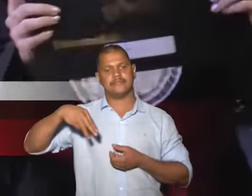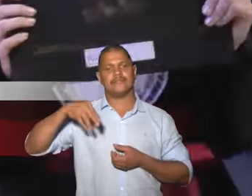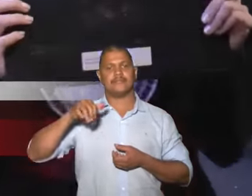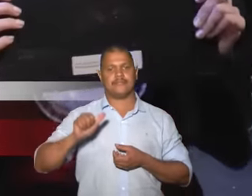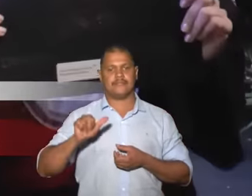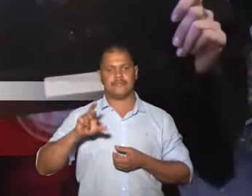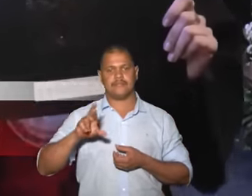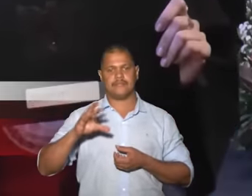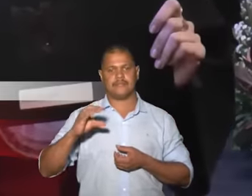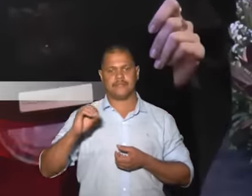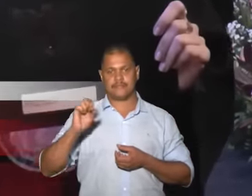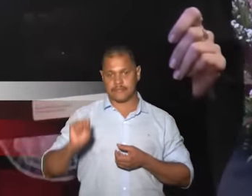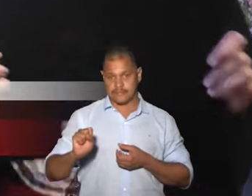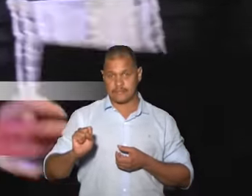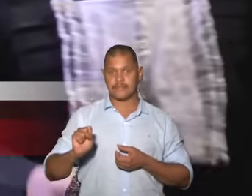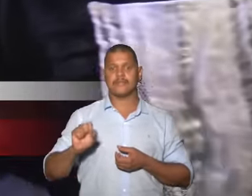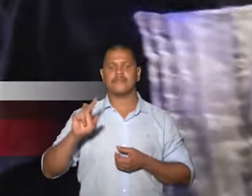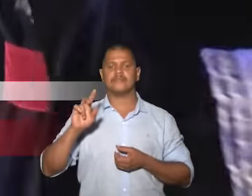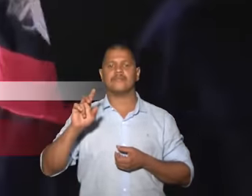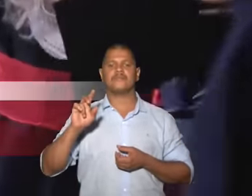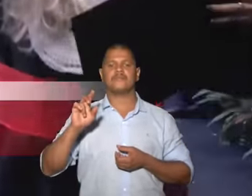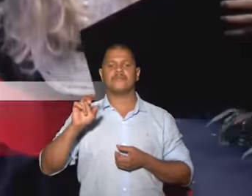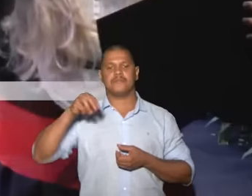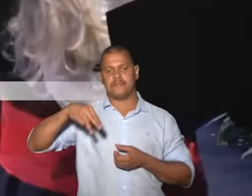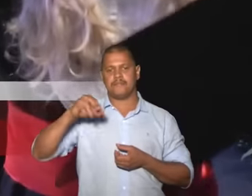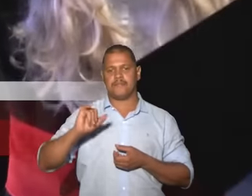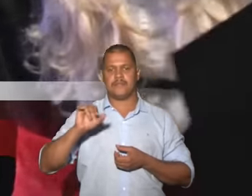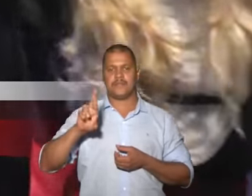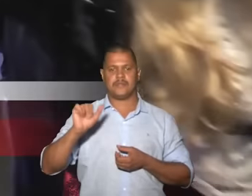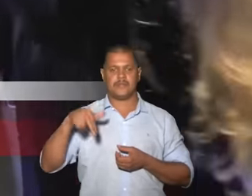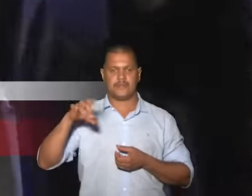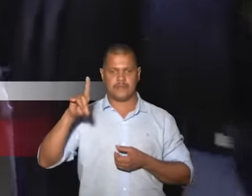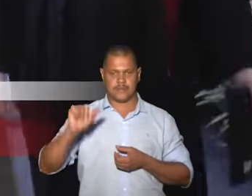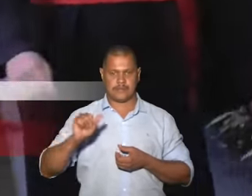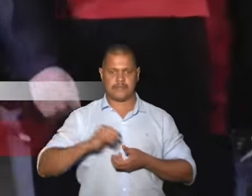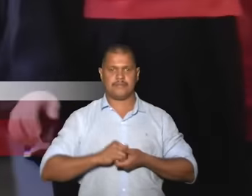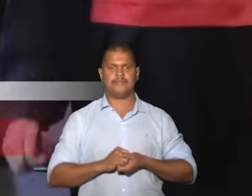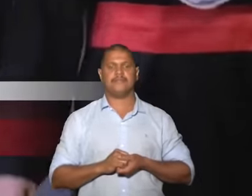Marcos Henrique Furtado de Miranda.